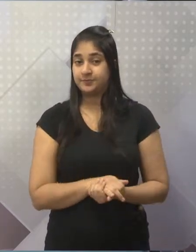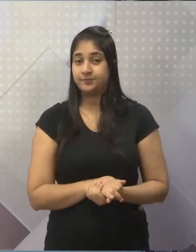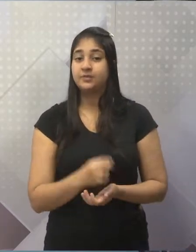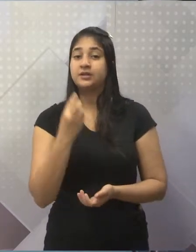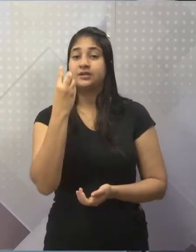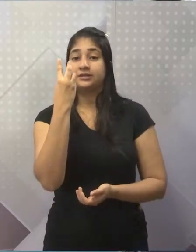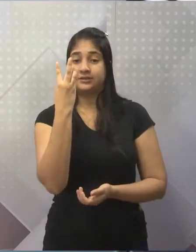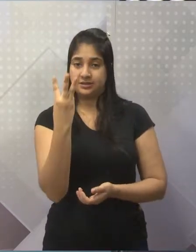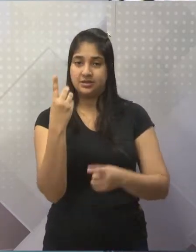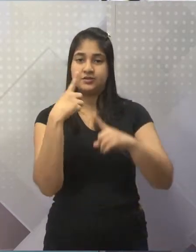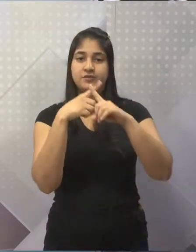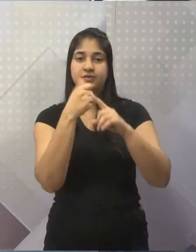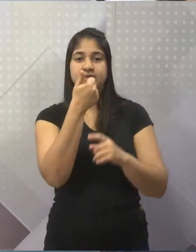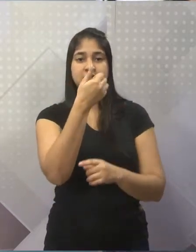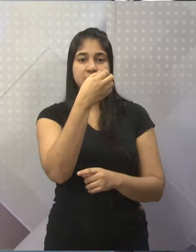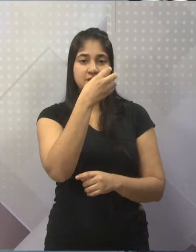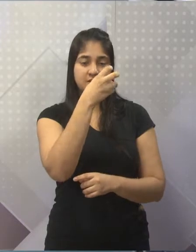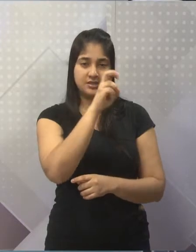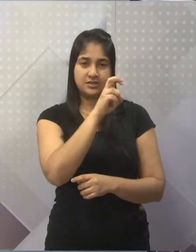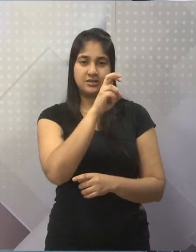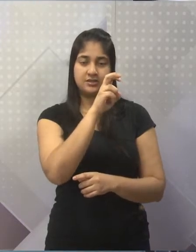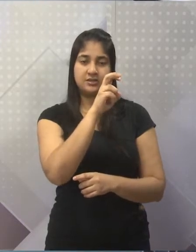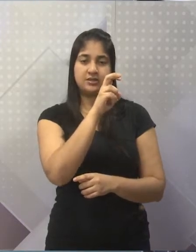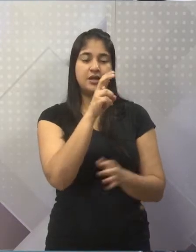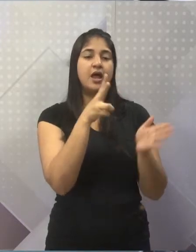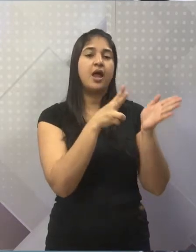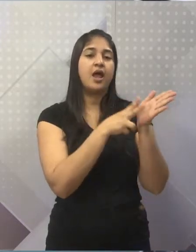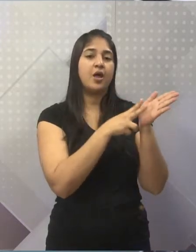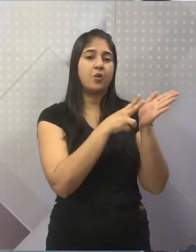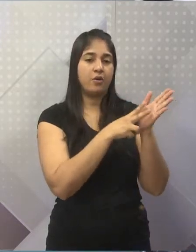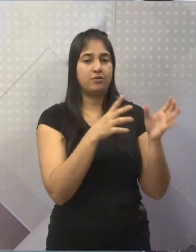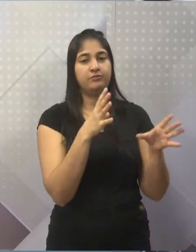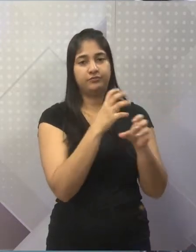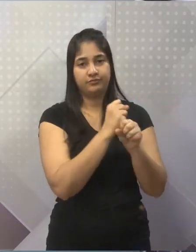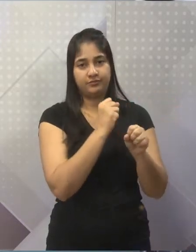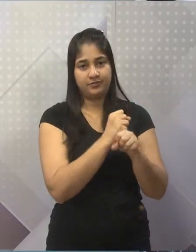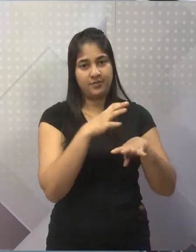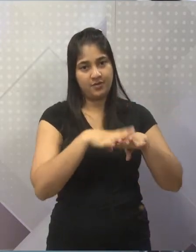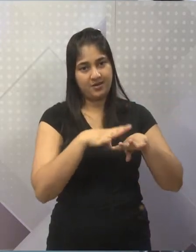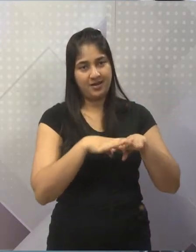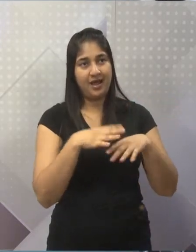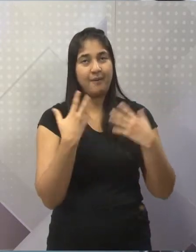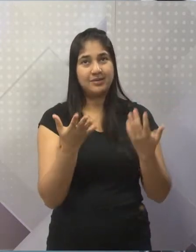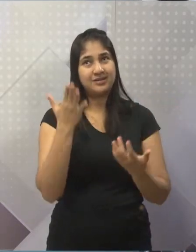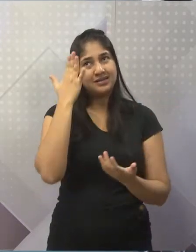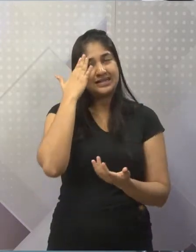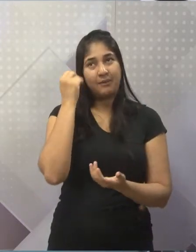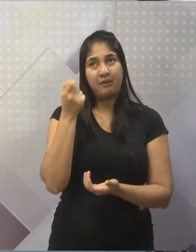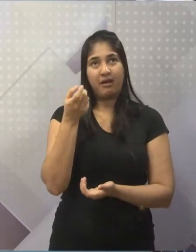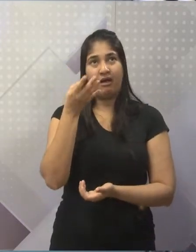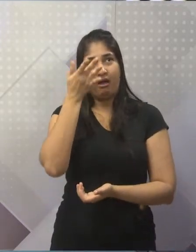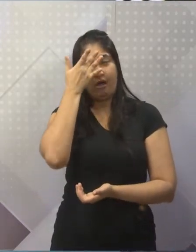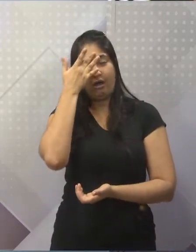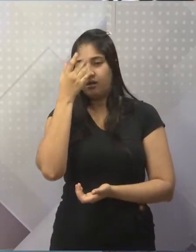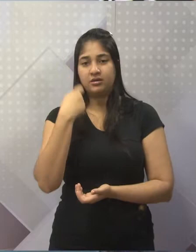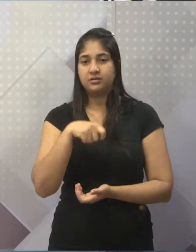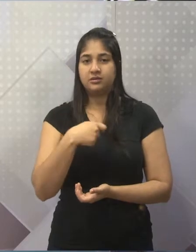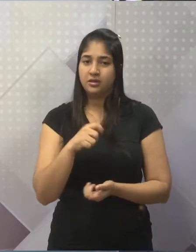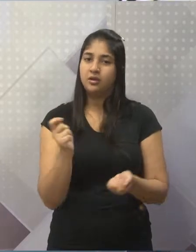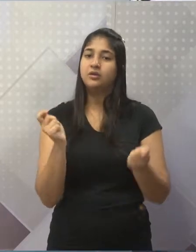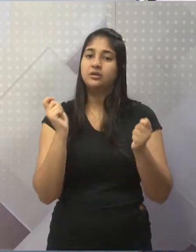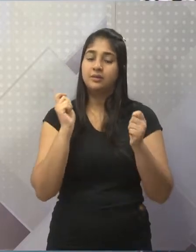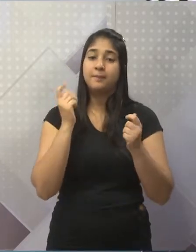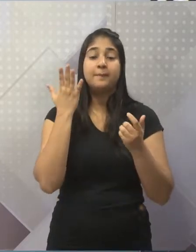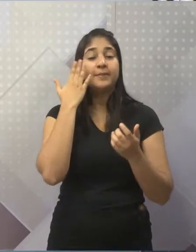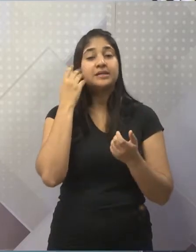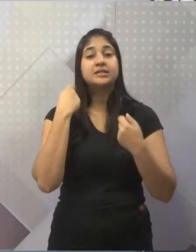3 vezes 15, a gente faz a continha, porque a gente não precisa saber nada de cabeça, a gente só